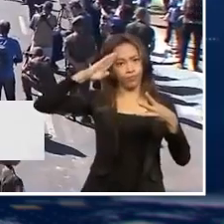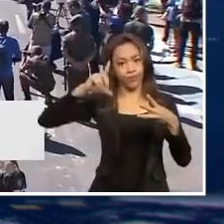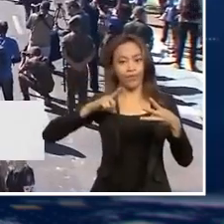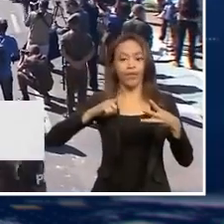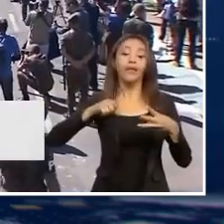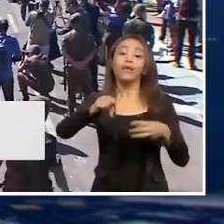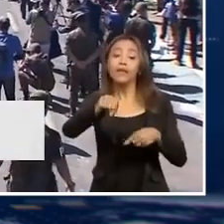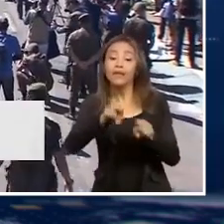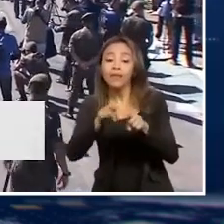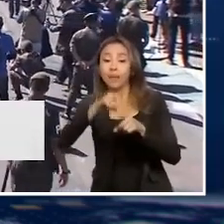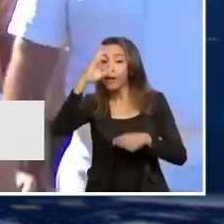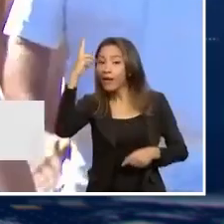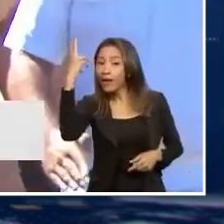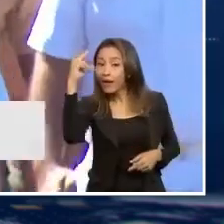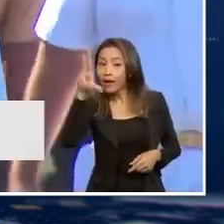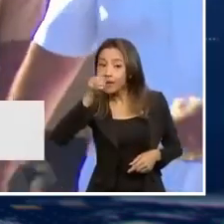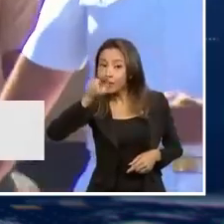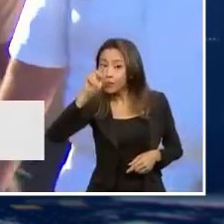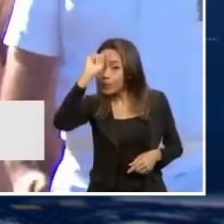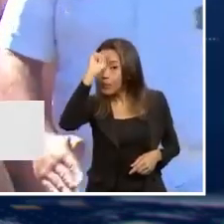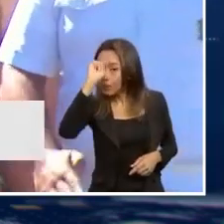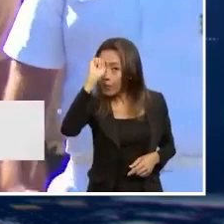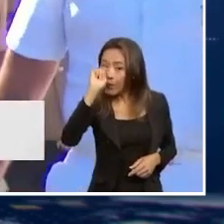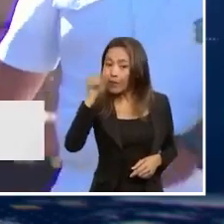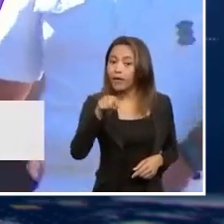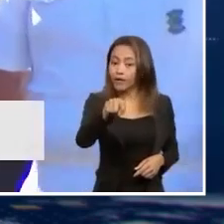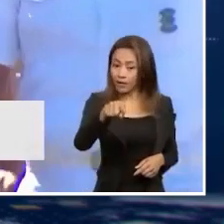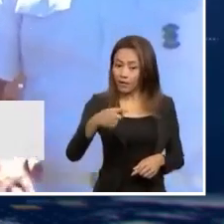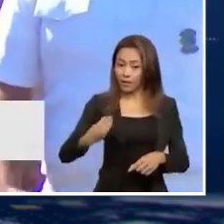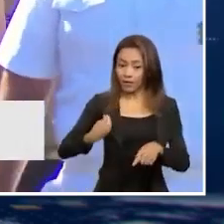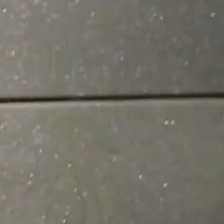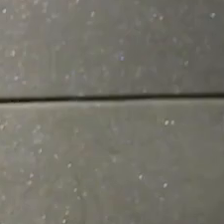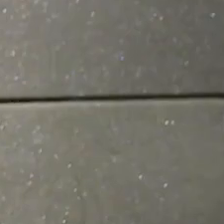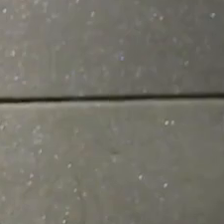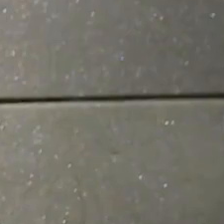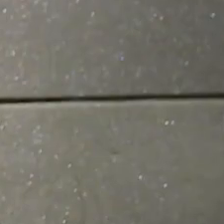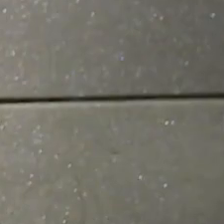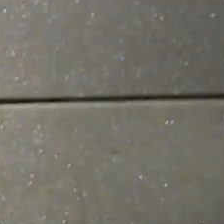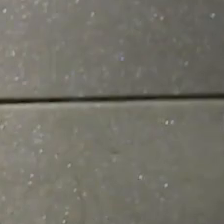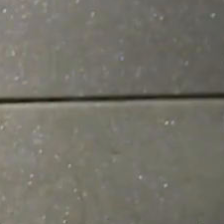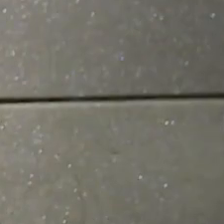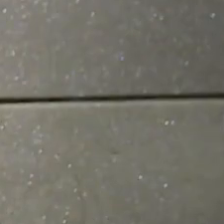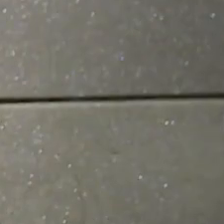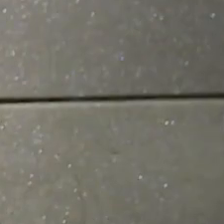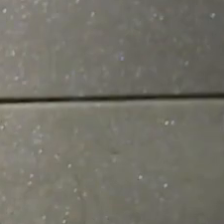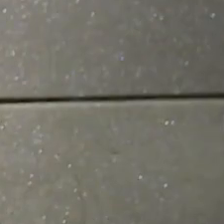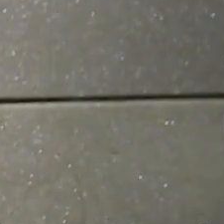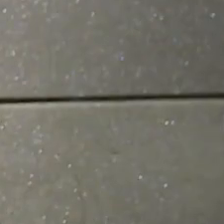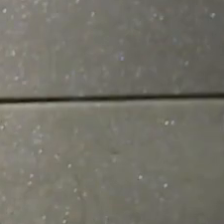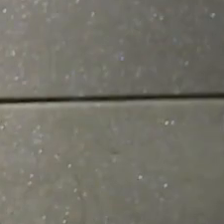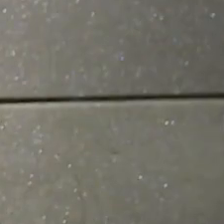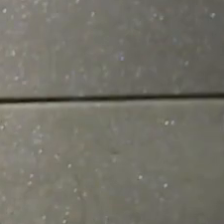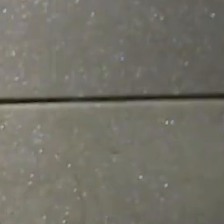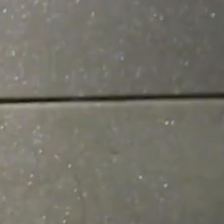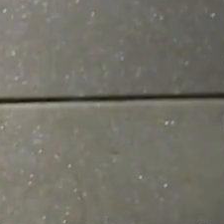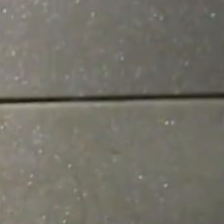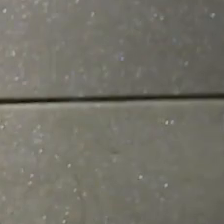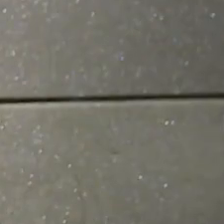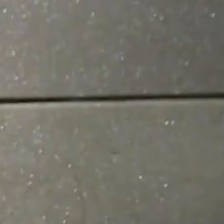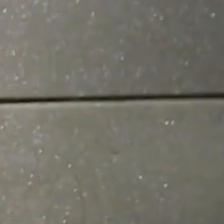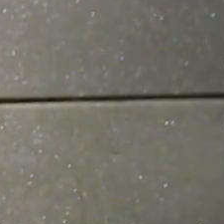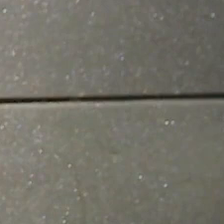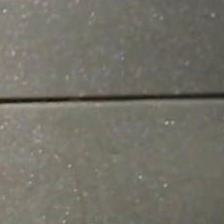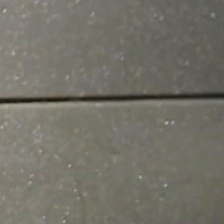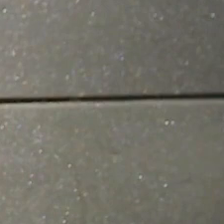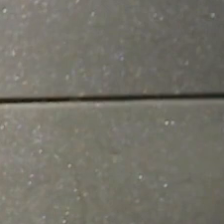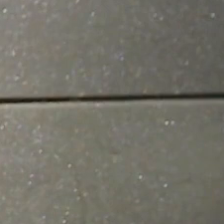as pessoas que desfilaram. Achei bastante robusto o desfile em Maringá, levando em consideração que a cidade é uma cidade conservadora. Achei que as pessoas iam,